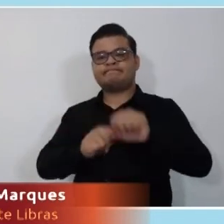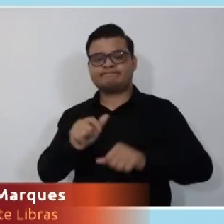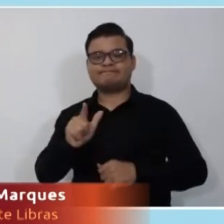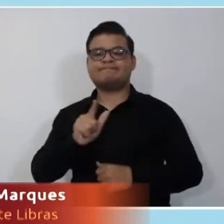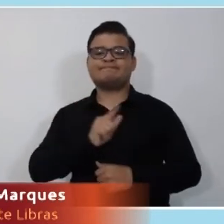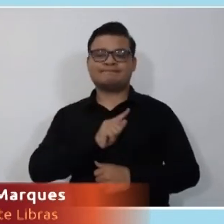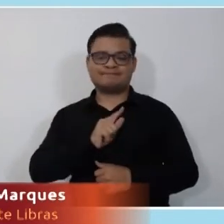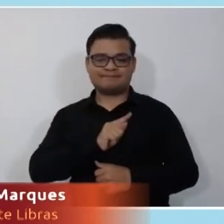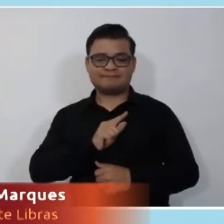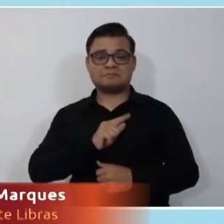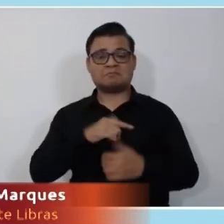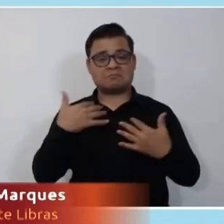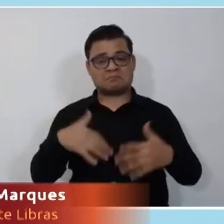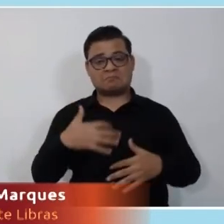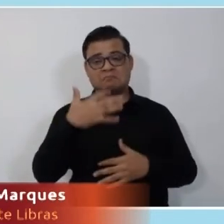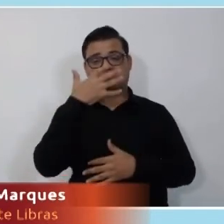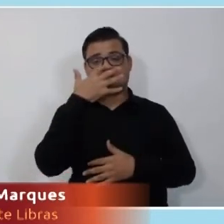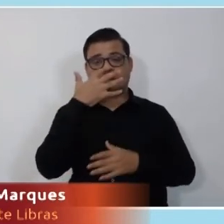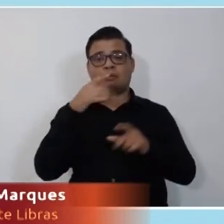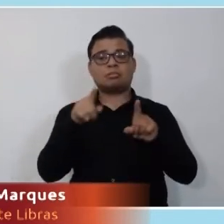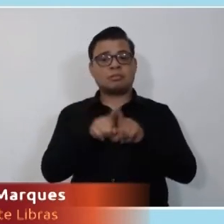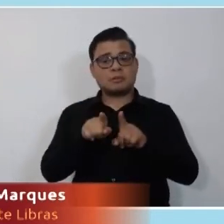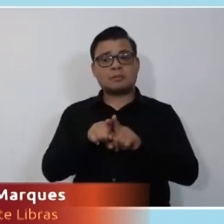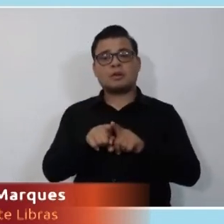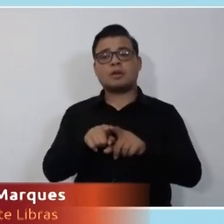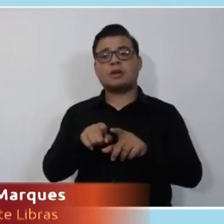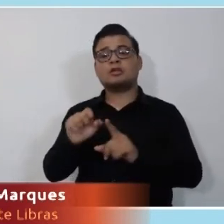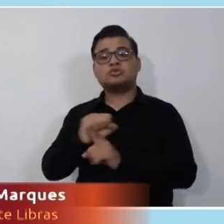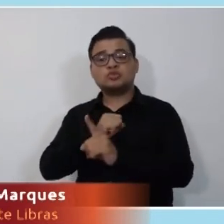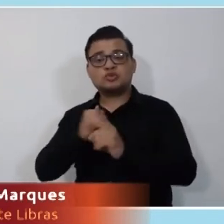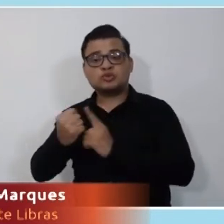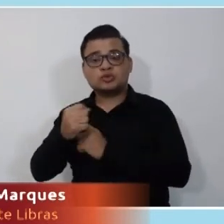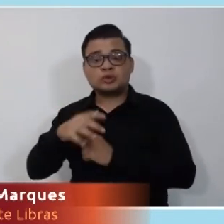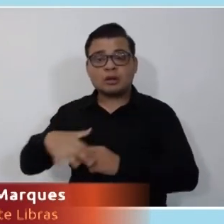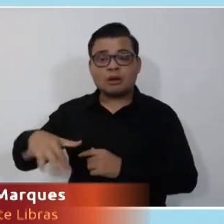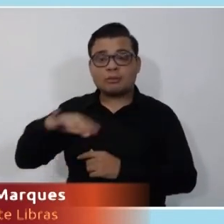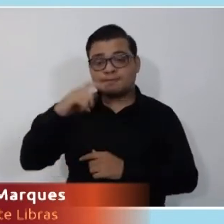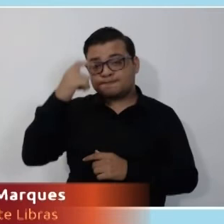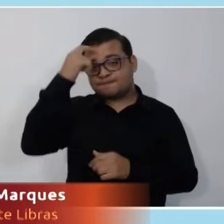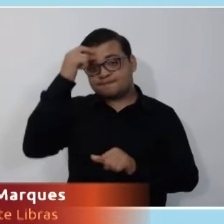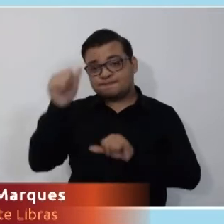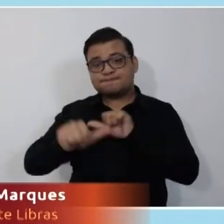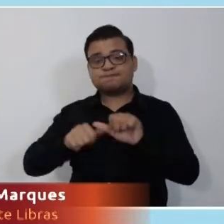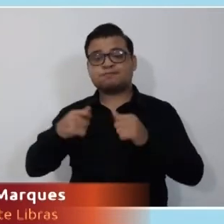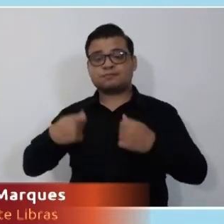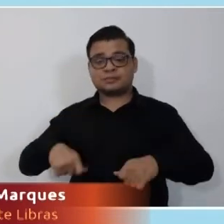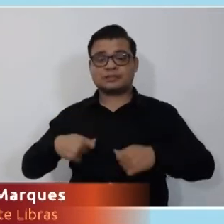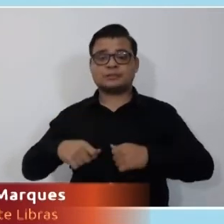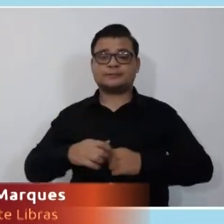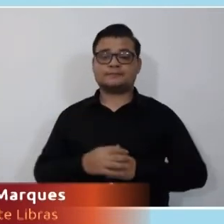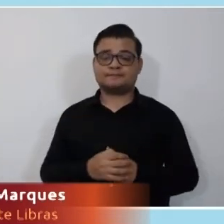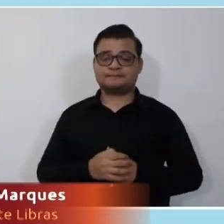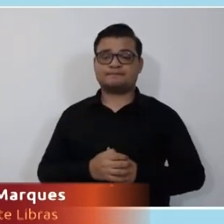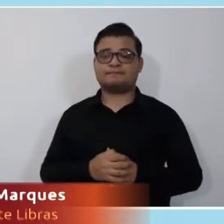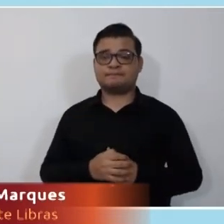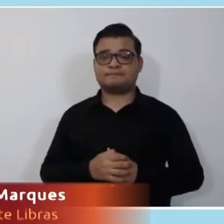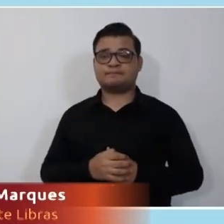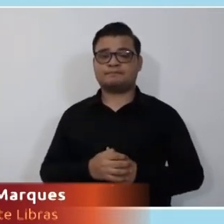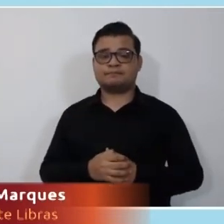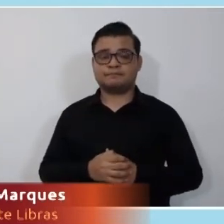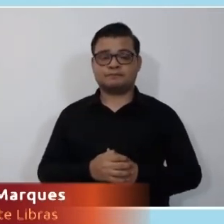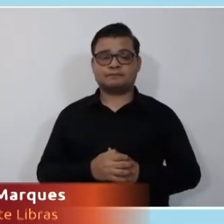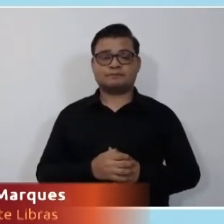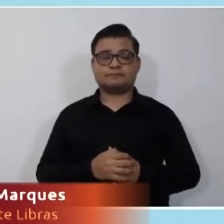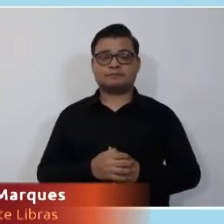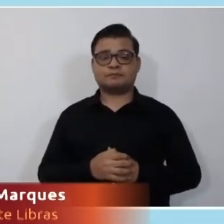mentalidade política, senão da sociedade, onde os valores têm que ser invertidos, né? Porque tanto não é somente os políticos,